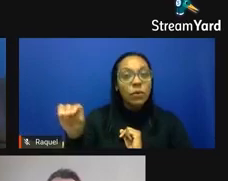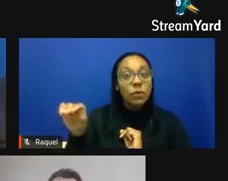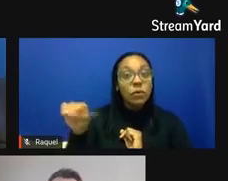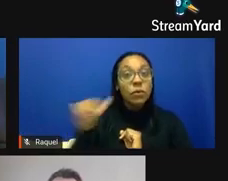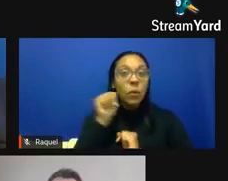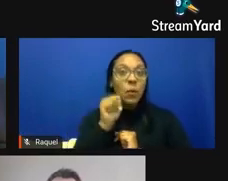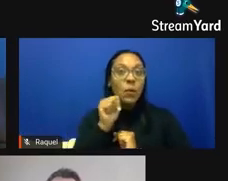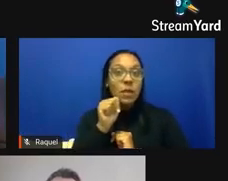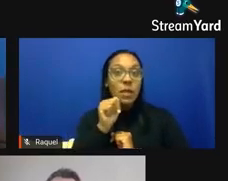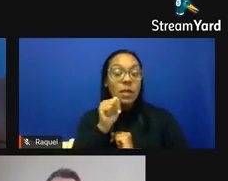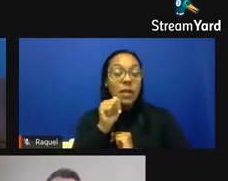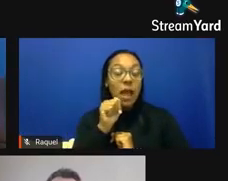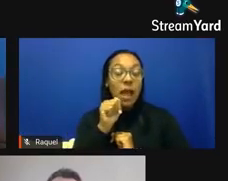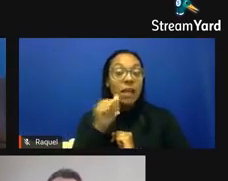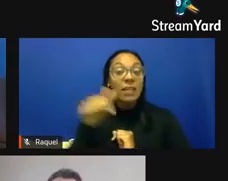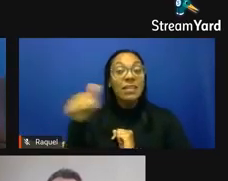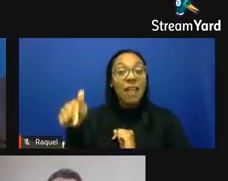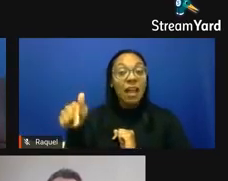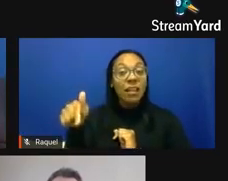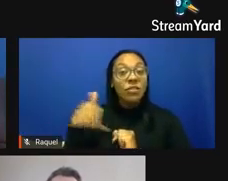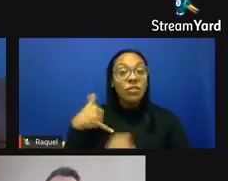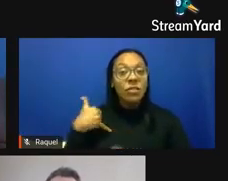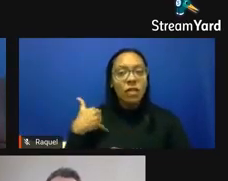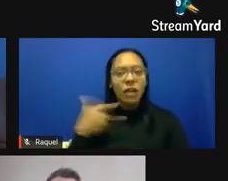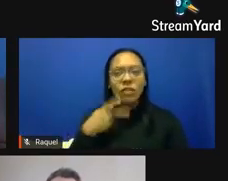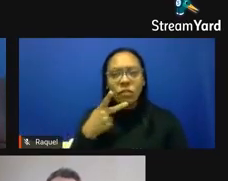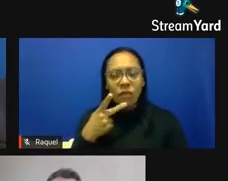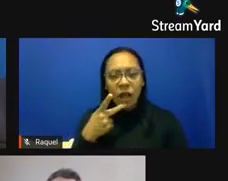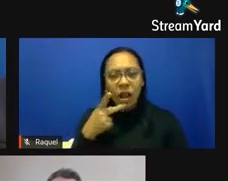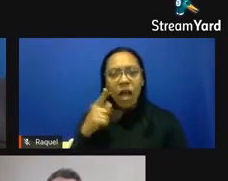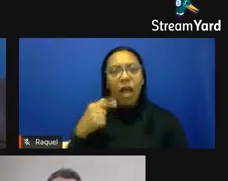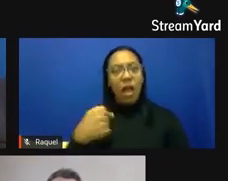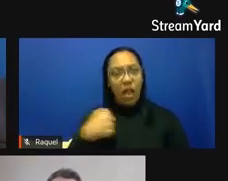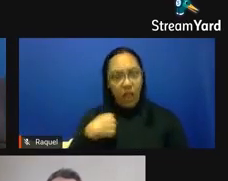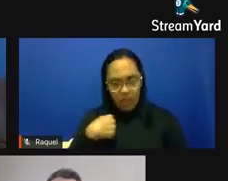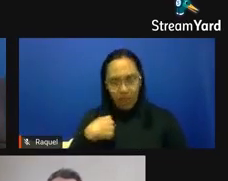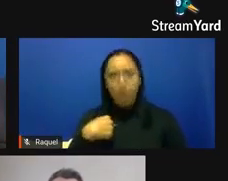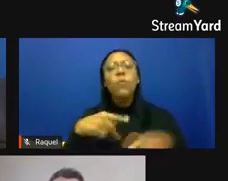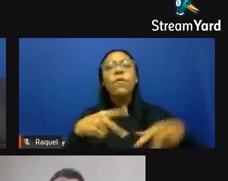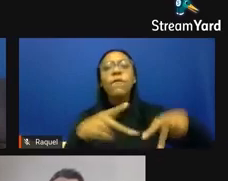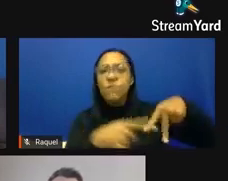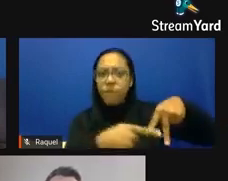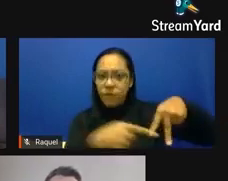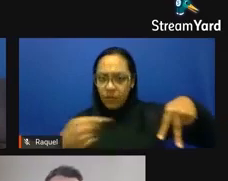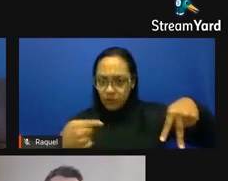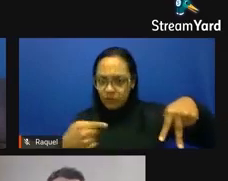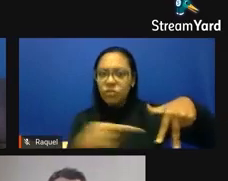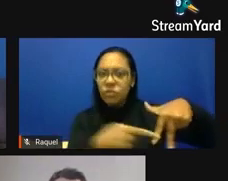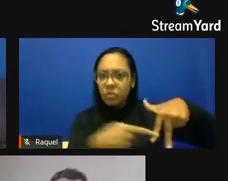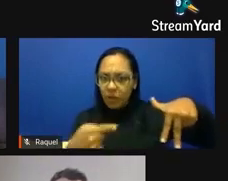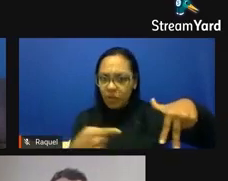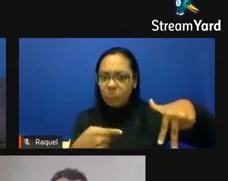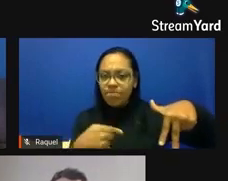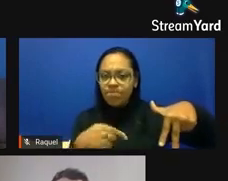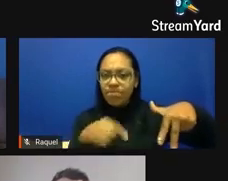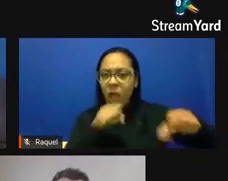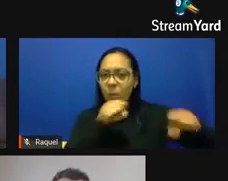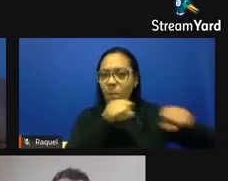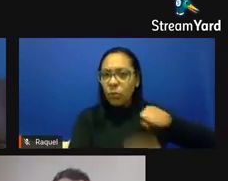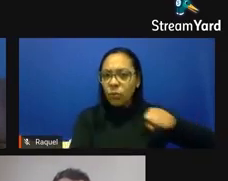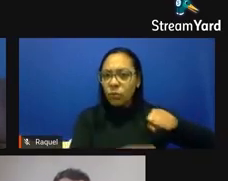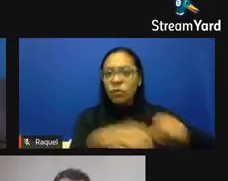dizer: juiz, eu sou vítima de abuso do meu tio. Aí vem como